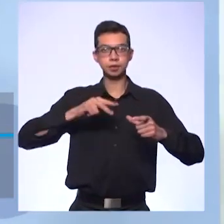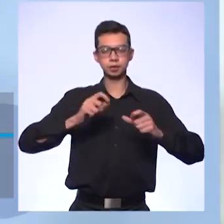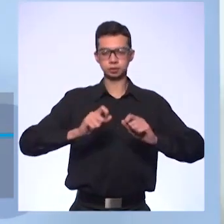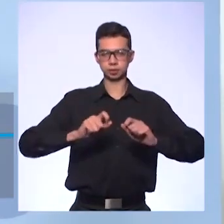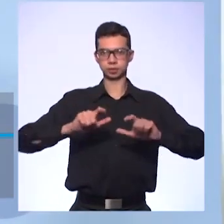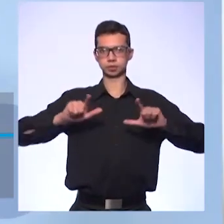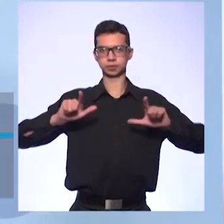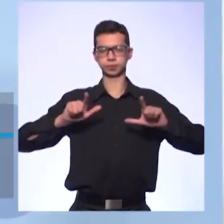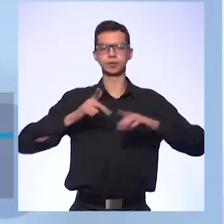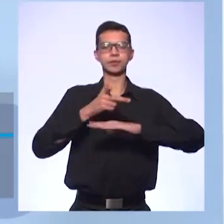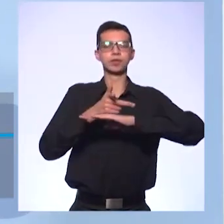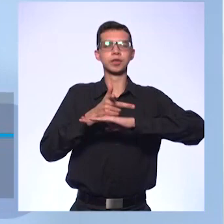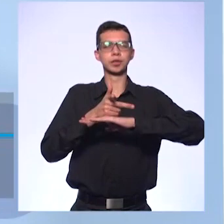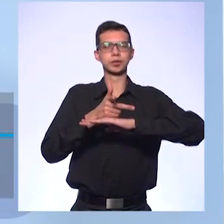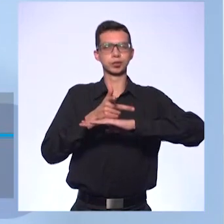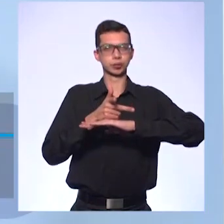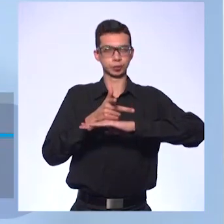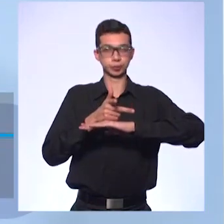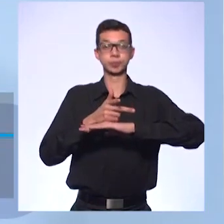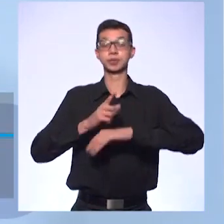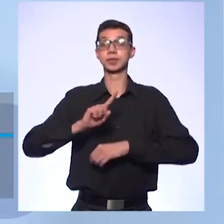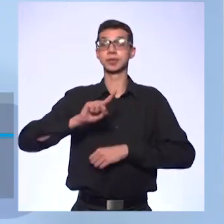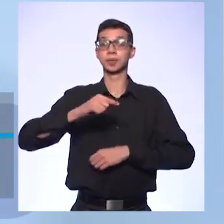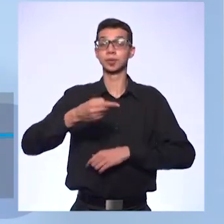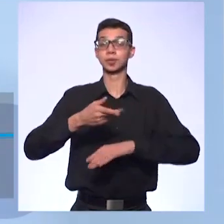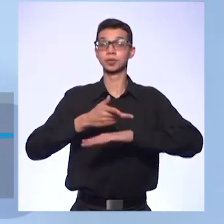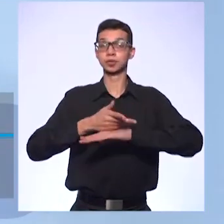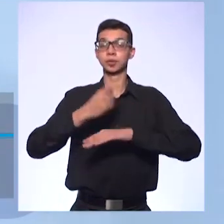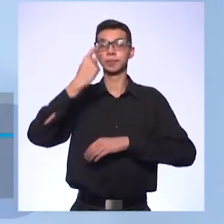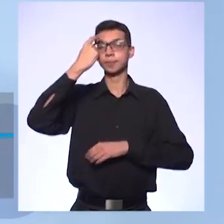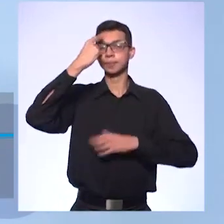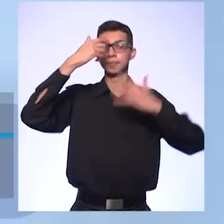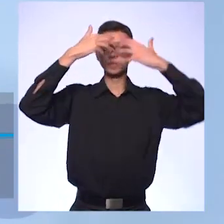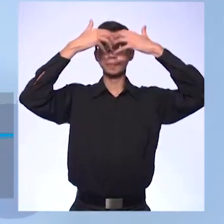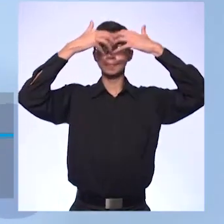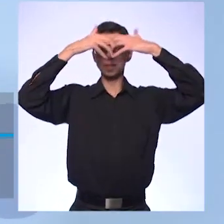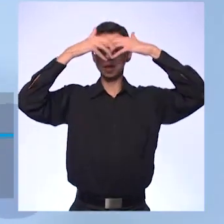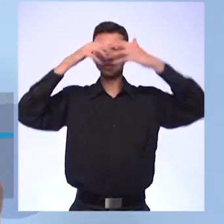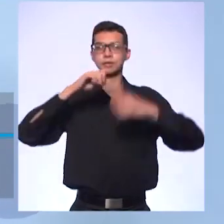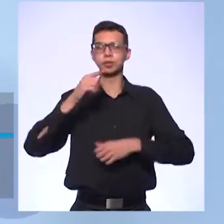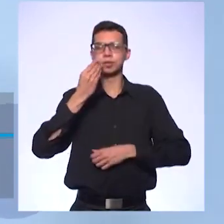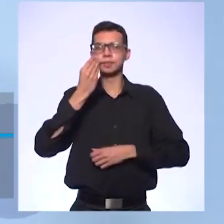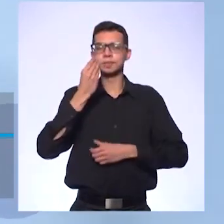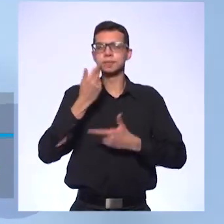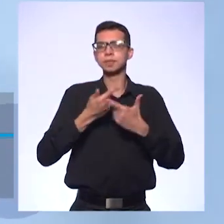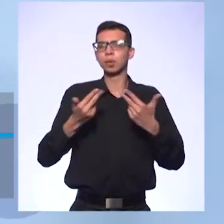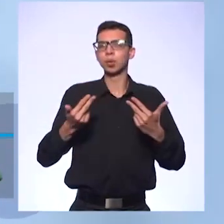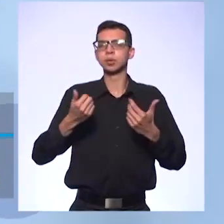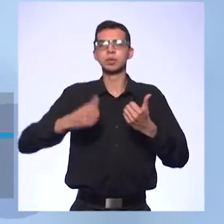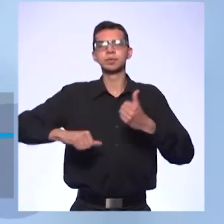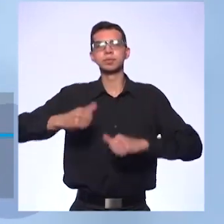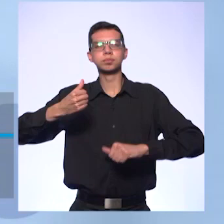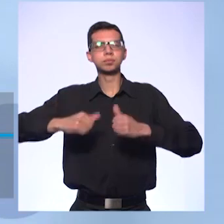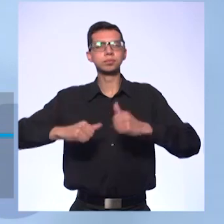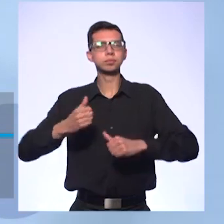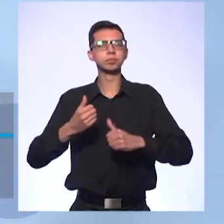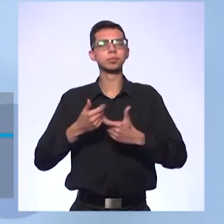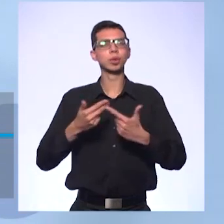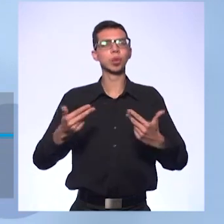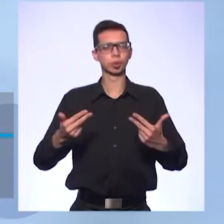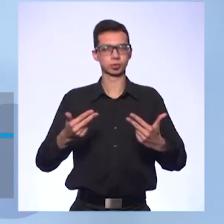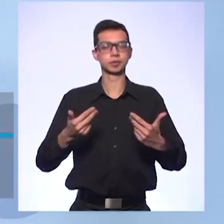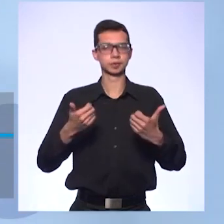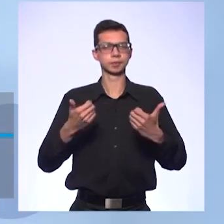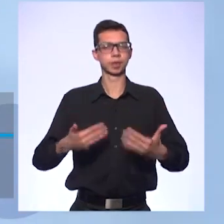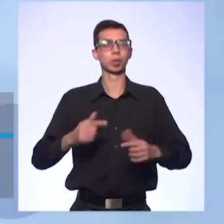e esse vídeo também vai responder. Depois desse vídeo, vocês vão pensar sobre a última vez que vocês fizeram experimento, que ele vai dar um outro conceito para experimento aí,